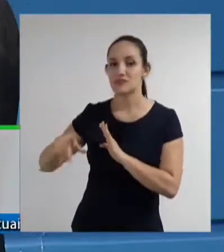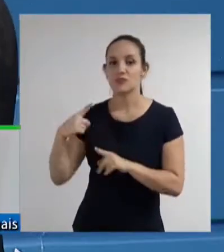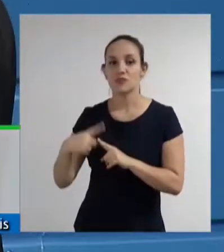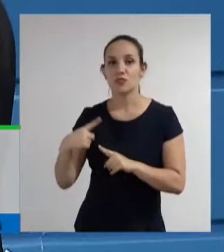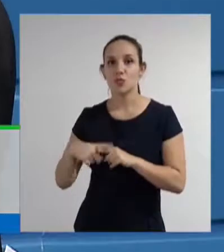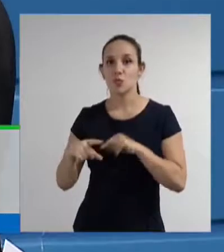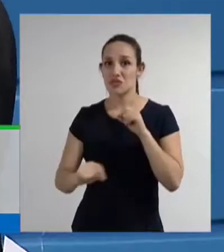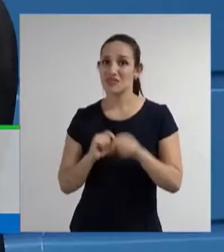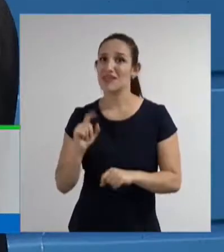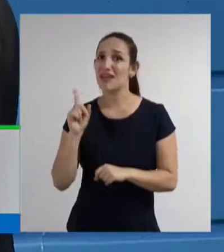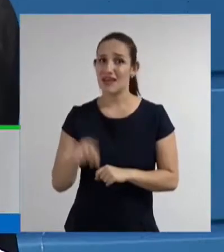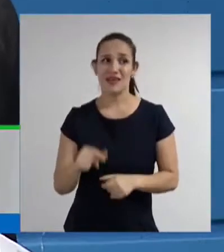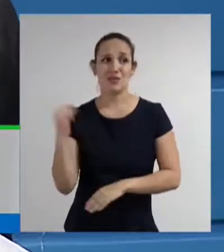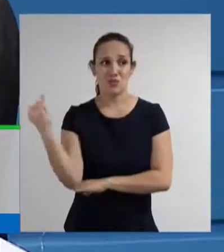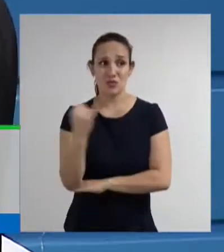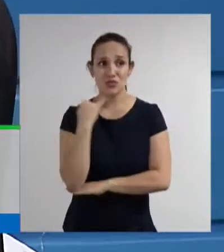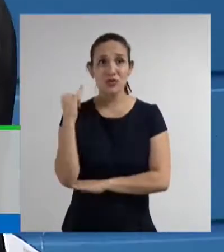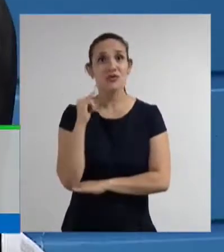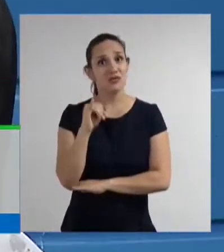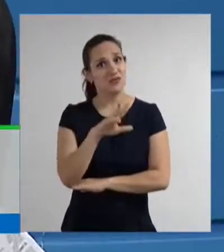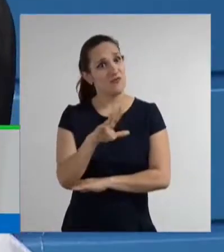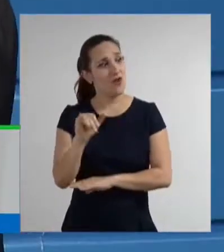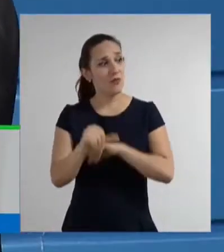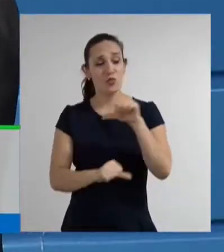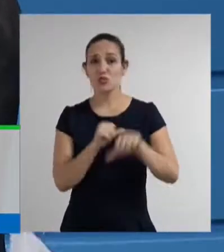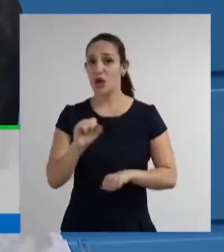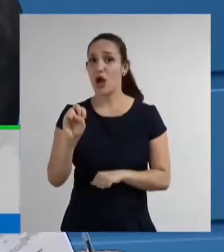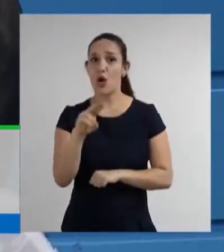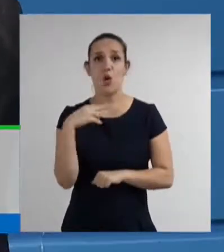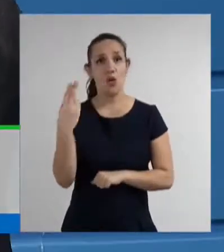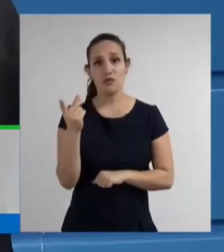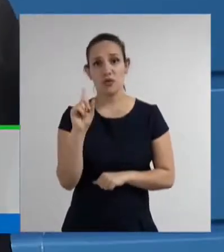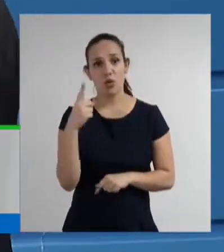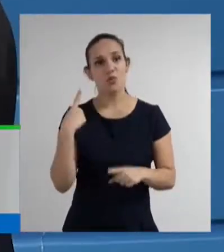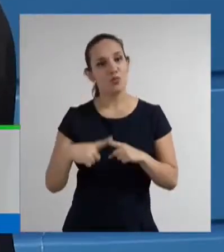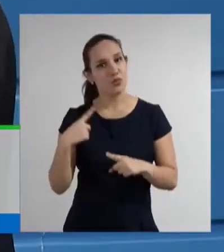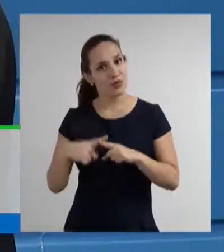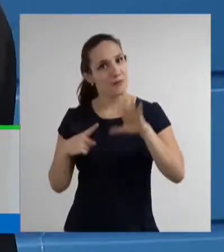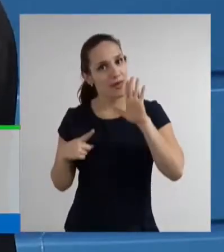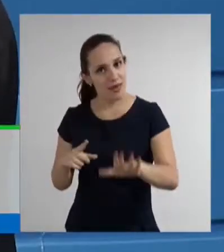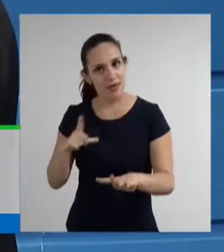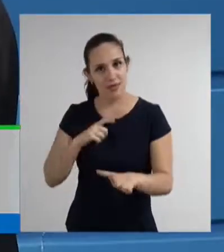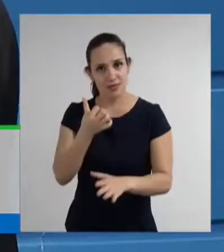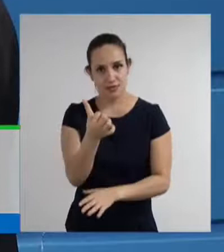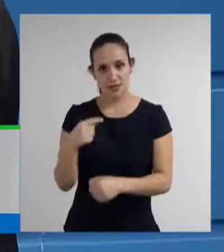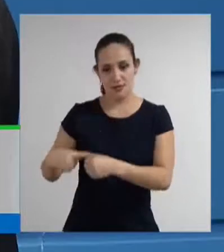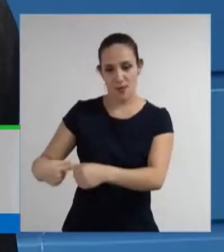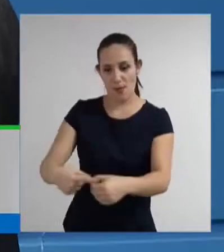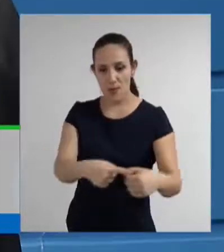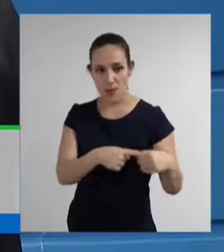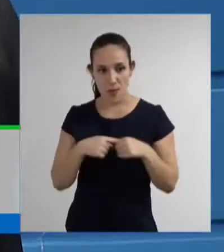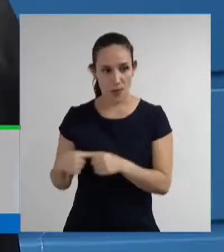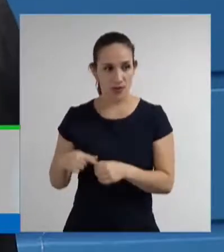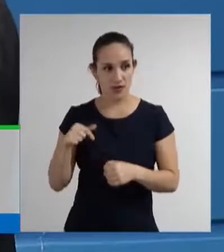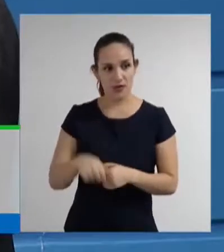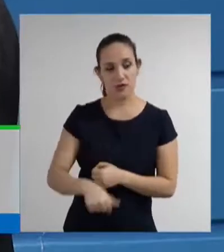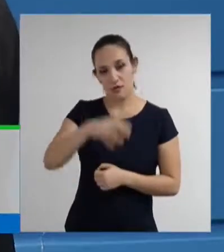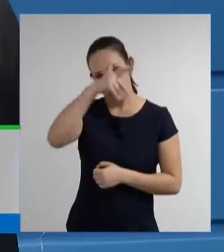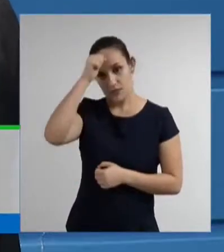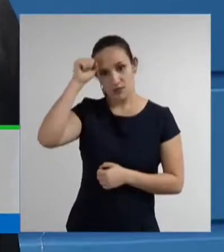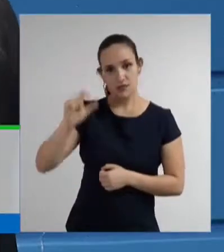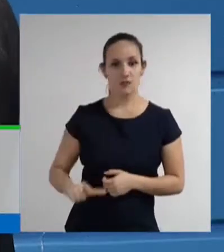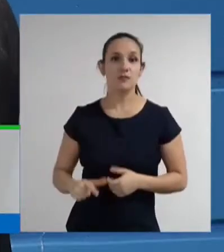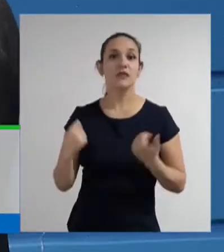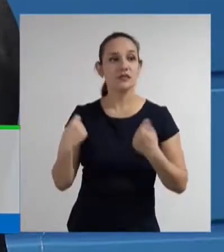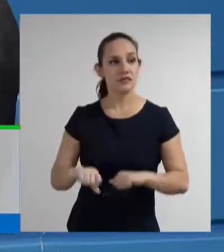observar que é extremamente relevante possibilitar que esses 6 municípios do estado de Mato Grosso do Sul possam,